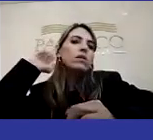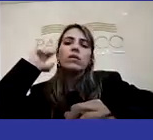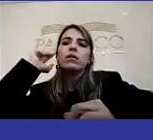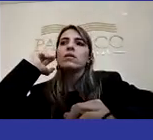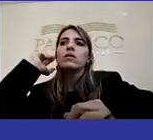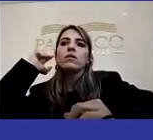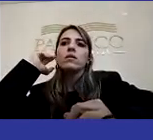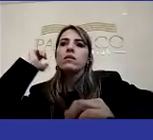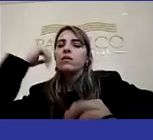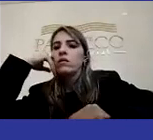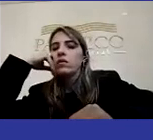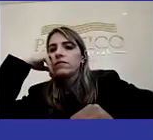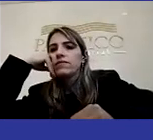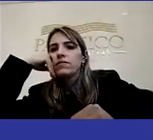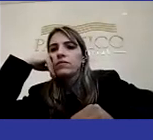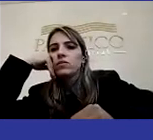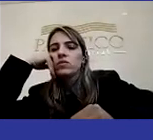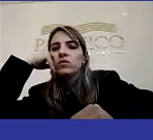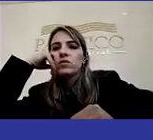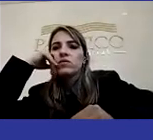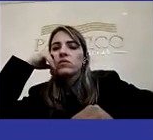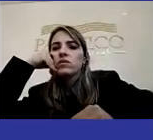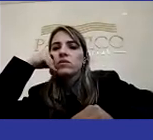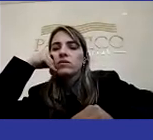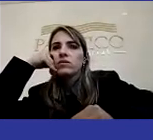edipianos. Com a identificação com a mãe,